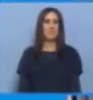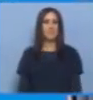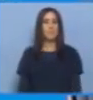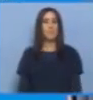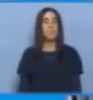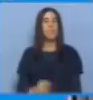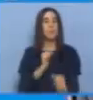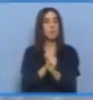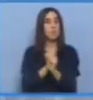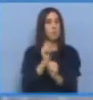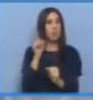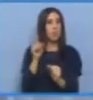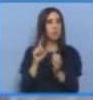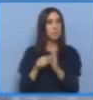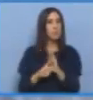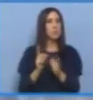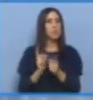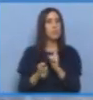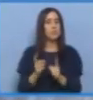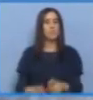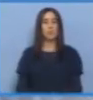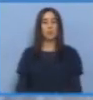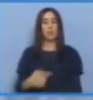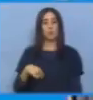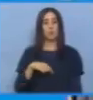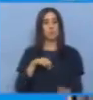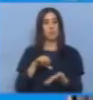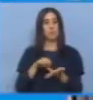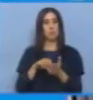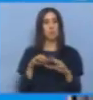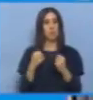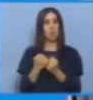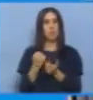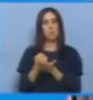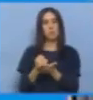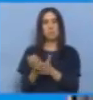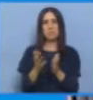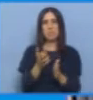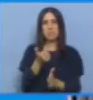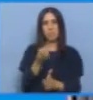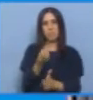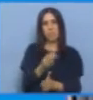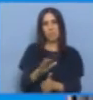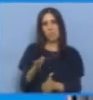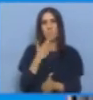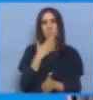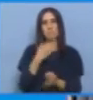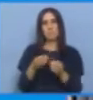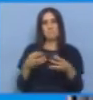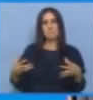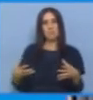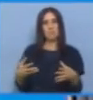trabalho lá, o projeto consistiu em quê? Nós tínhamos um centro social, apoiávamos cerca de 50 crianças, agora felizmente aumentou o